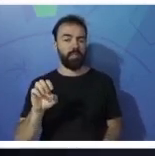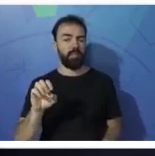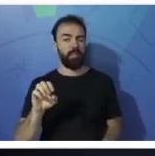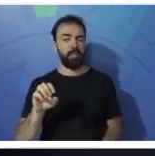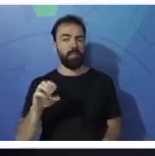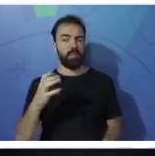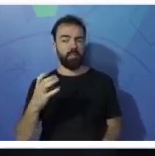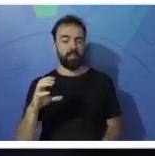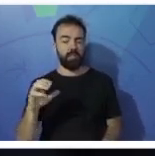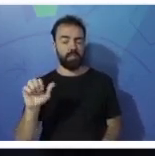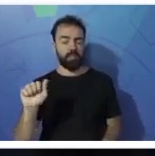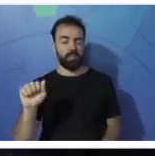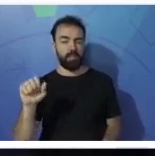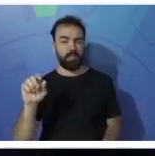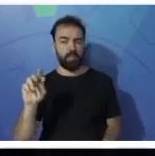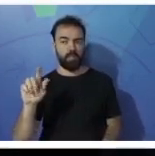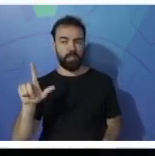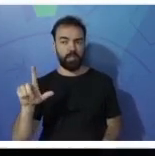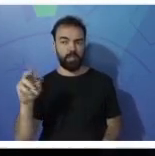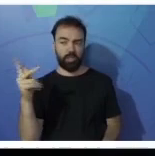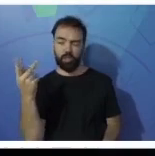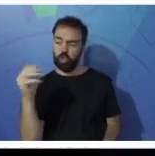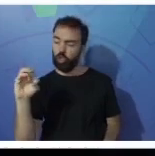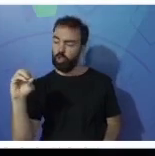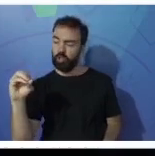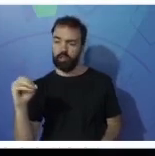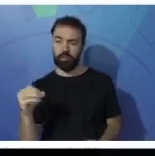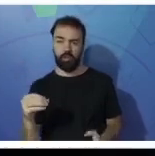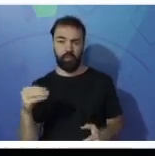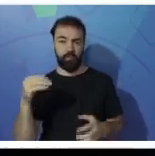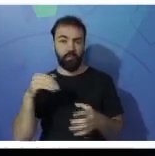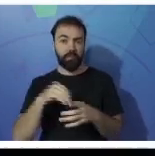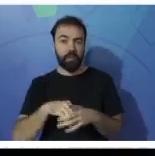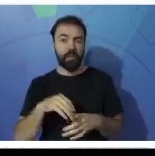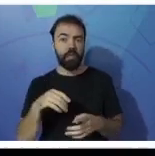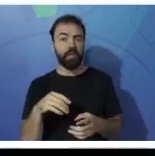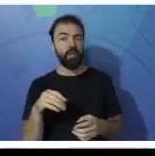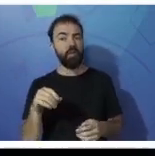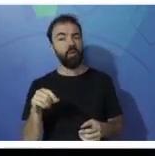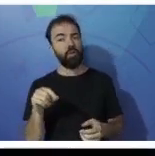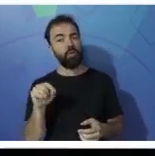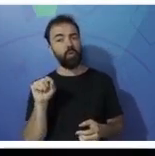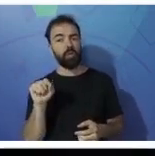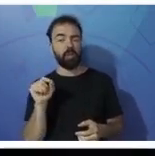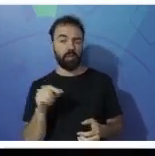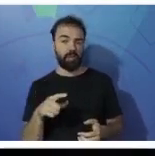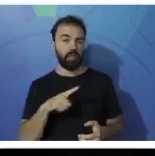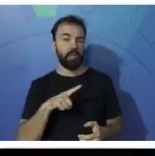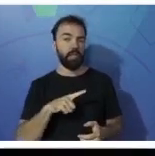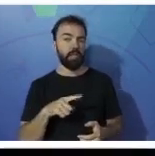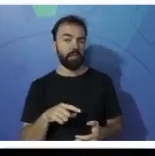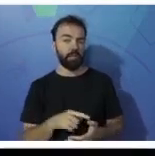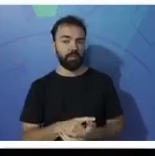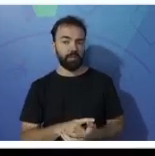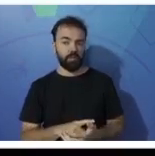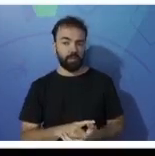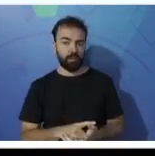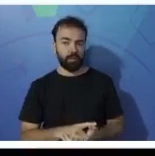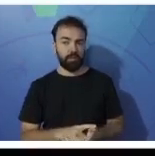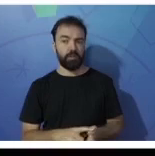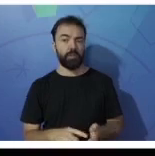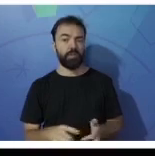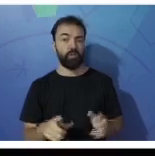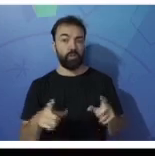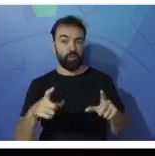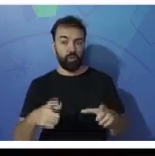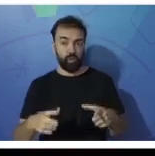no cabeçalho? Contém o local onde a data foi escrita e a data em que a carta foi